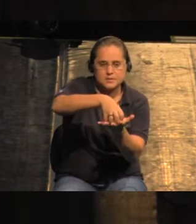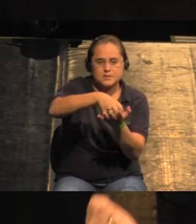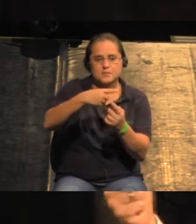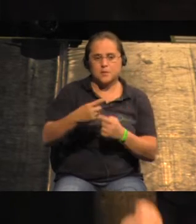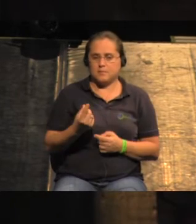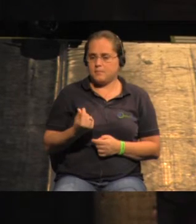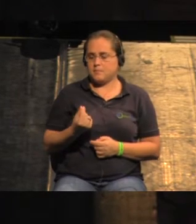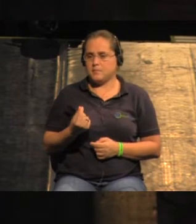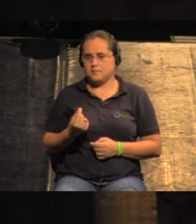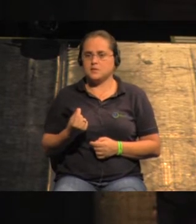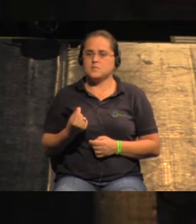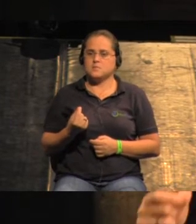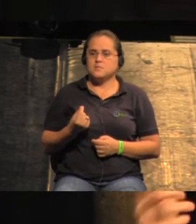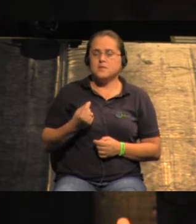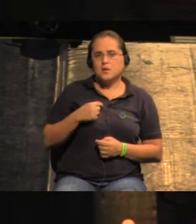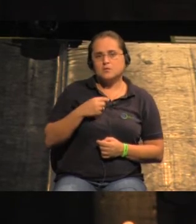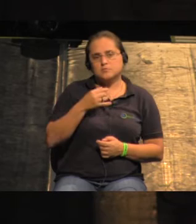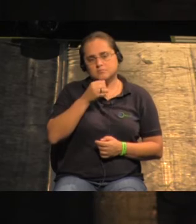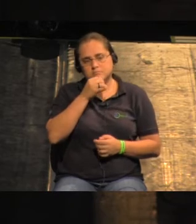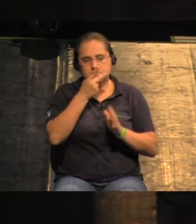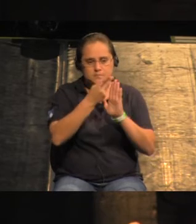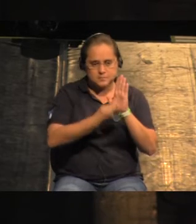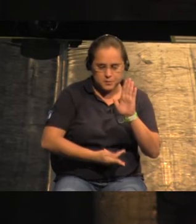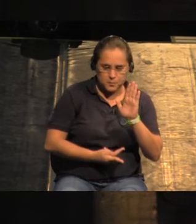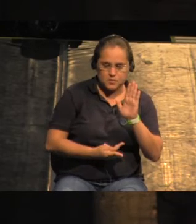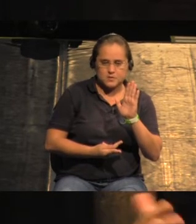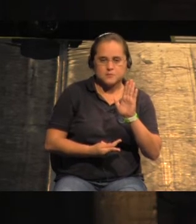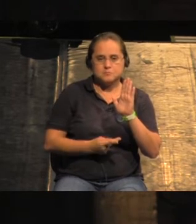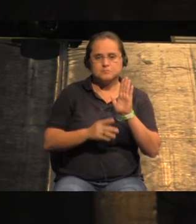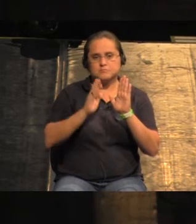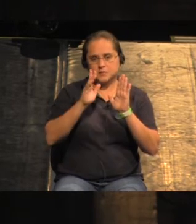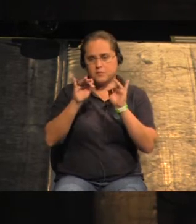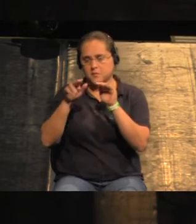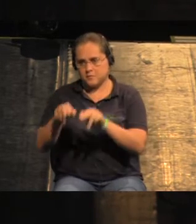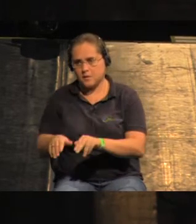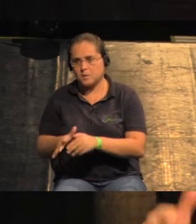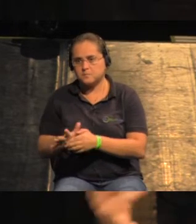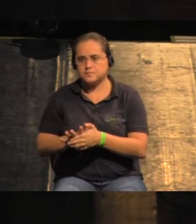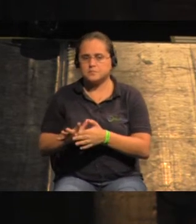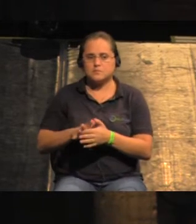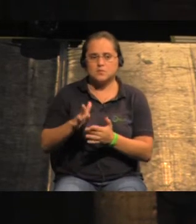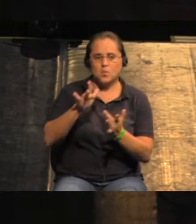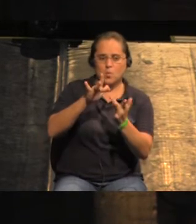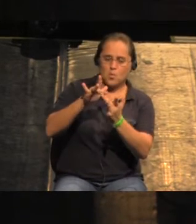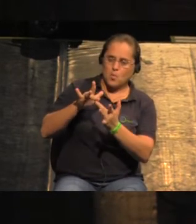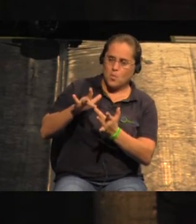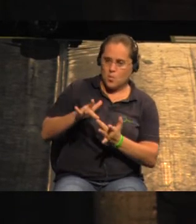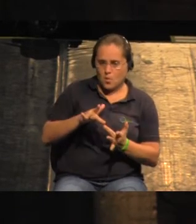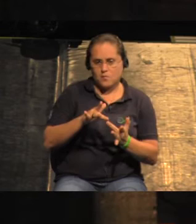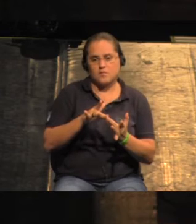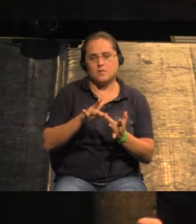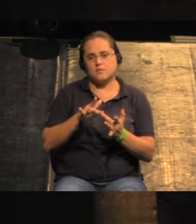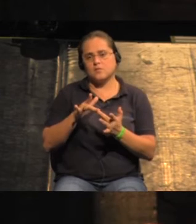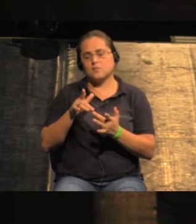acesso às zonas centrais por uma questão de preço. Então, a gente concebeu, numa das propostas, que também foi para a final,